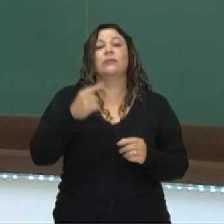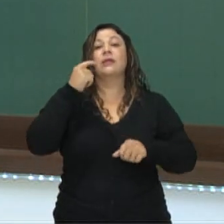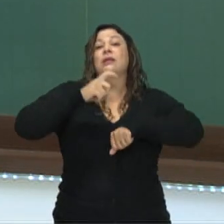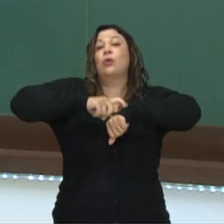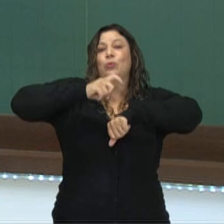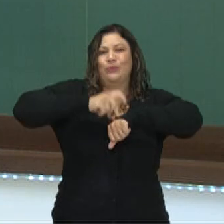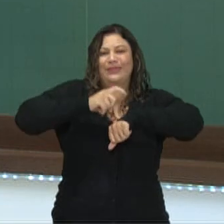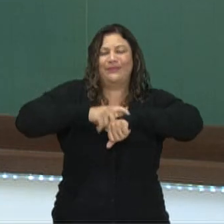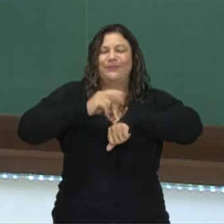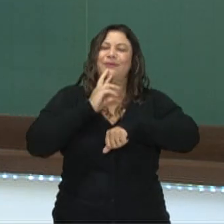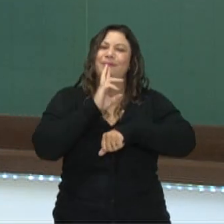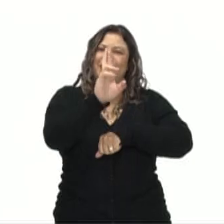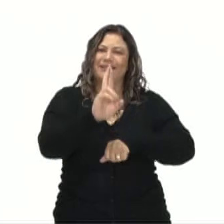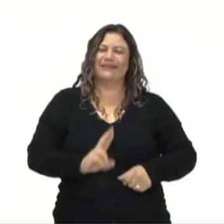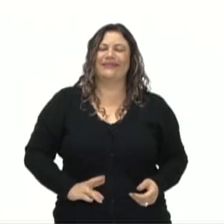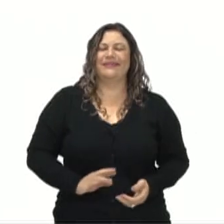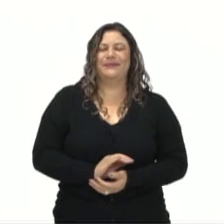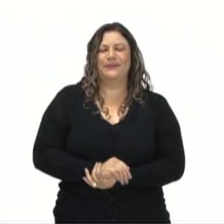para vocês resolverem.